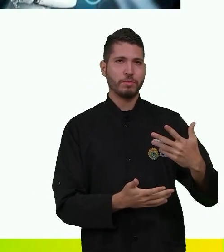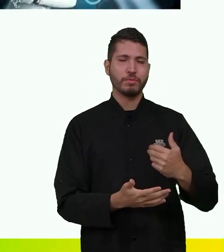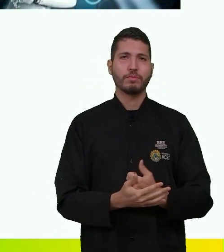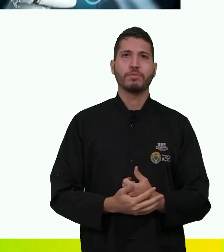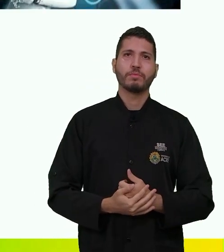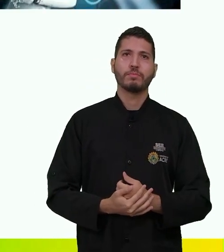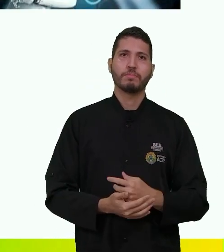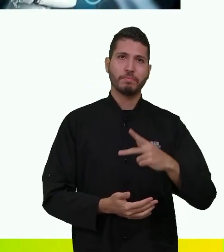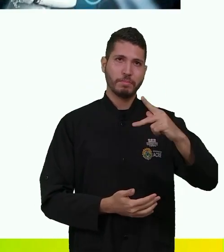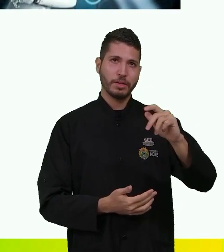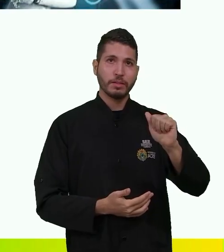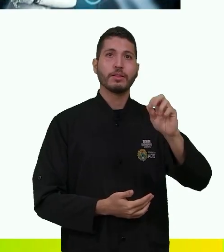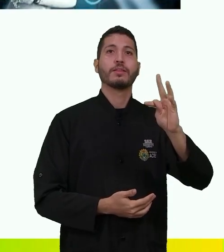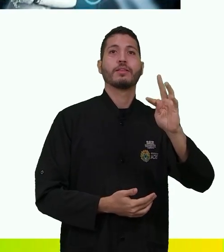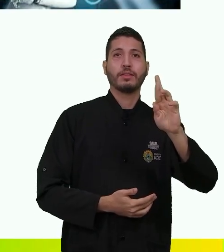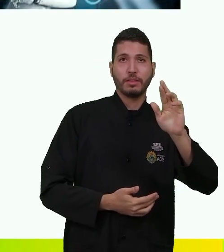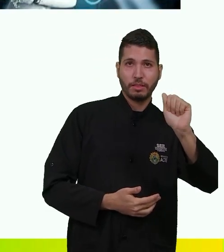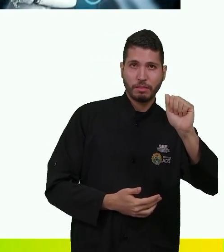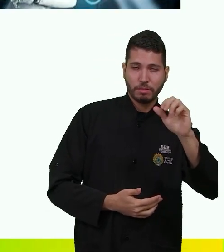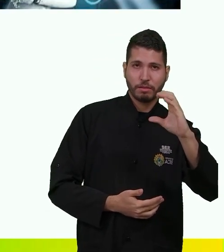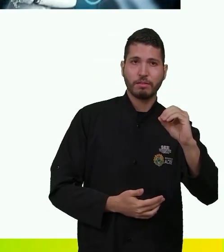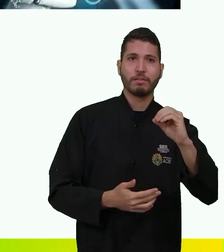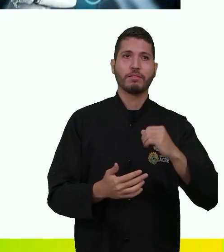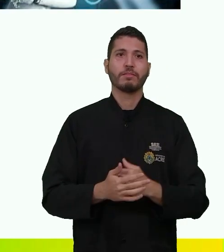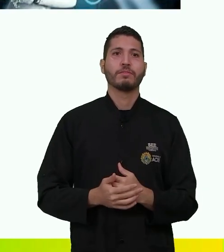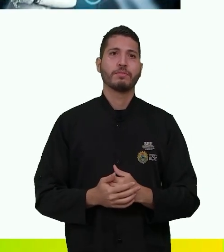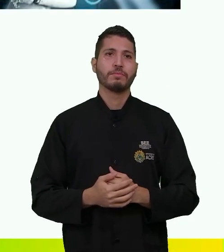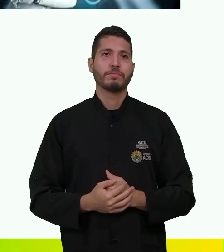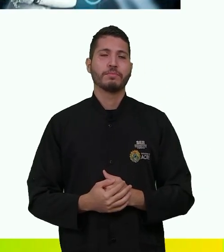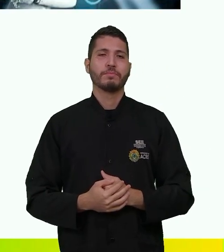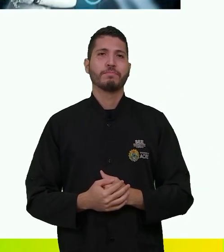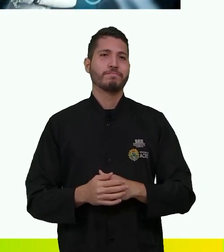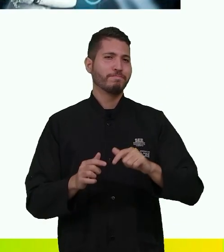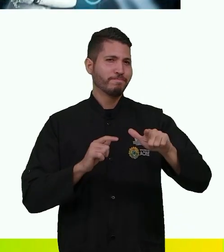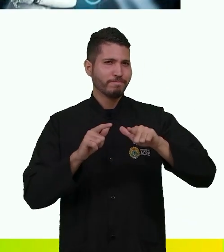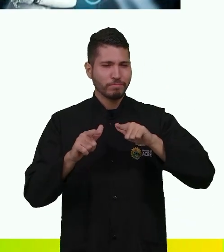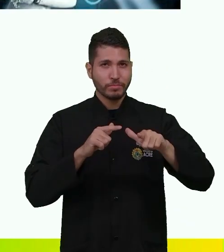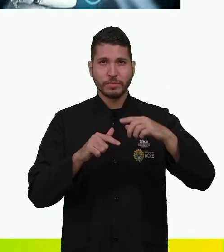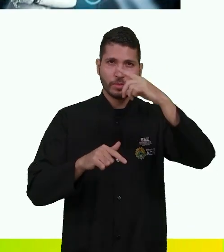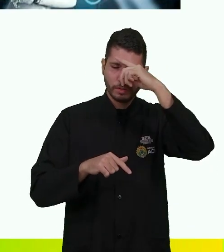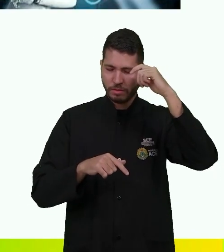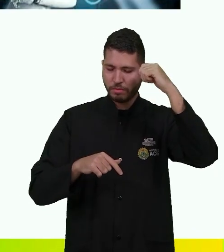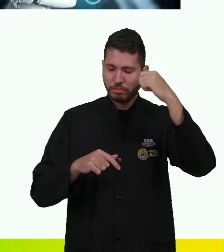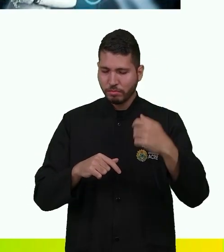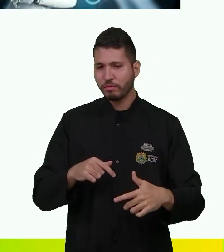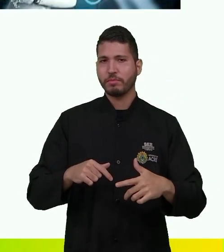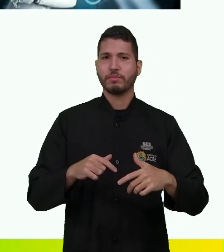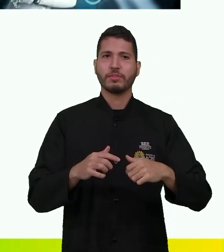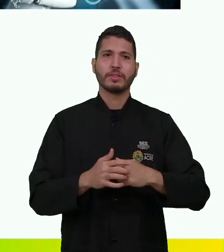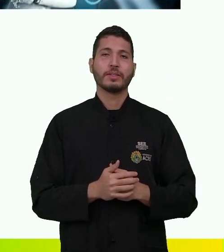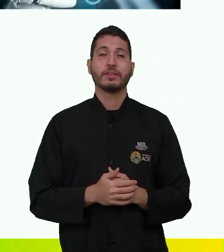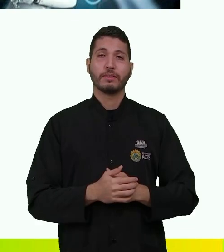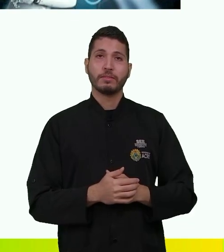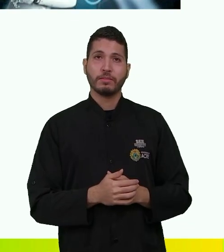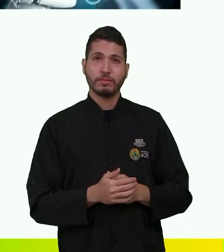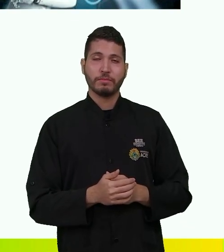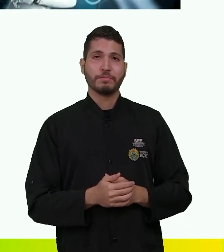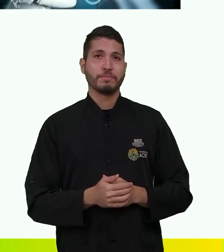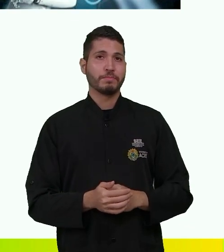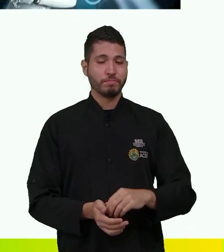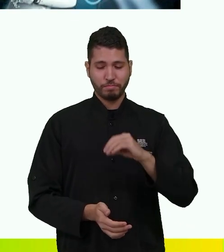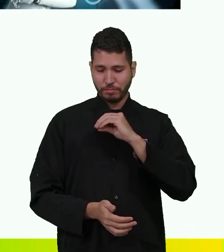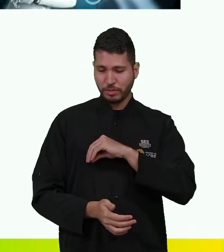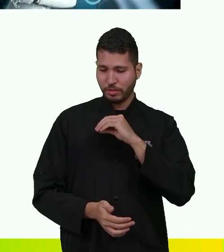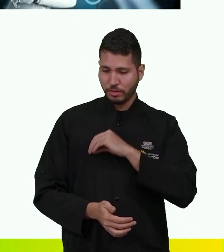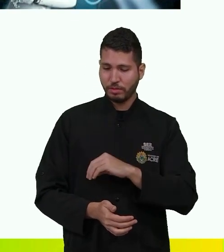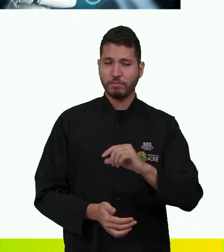Condições de trabalho precárias, jornadas de trabalho exaustivas, longas e com baixos